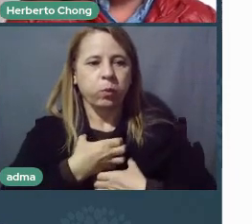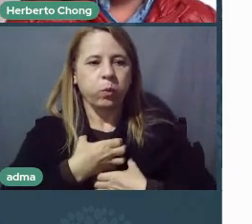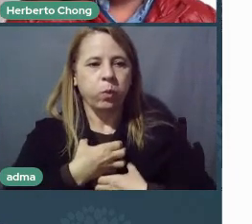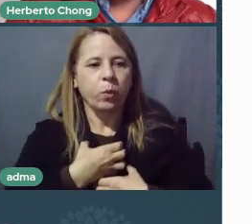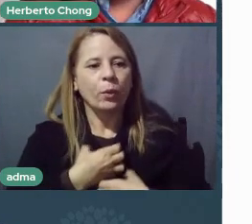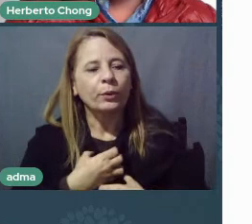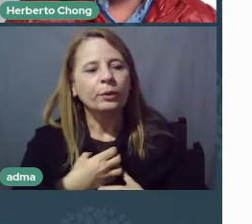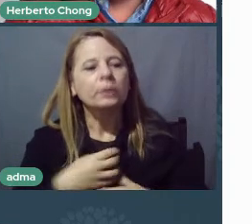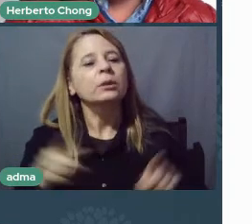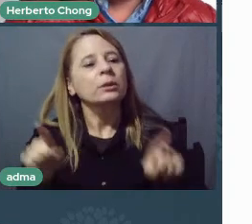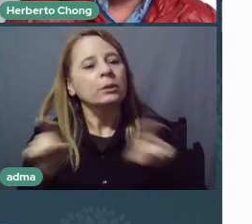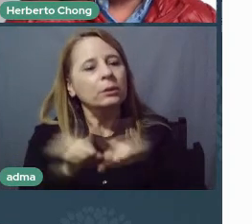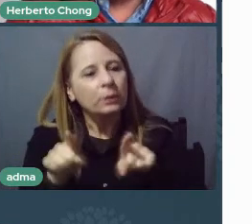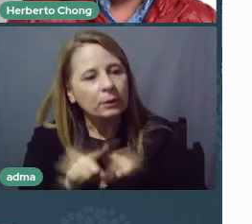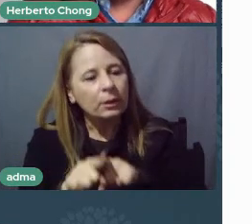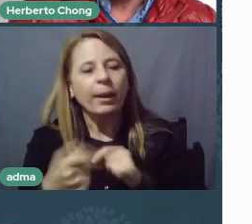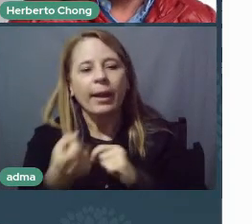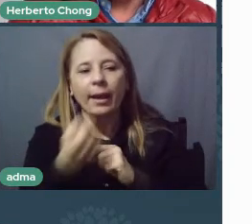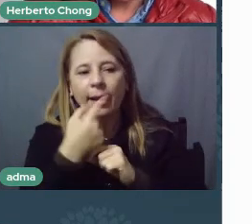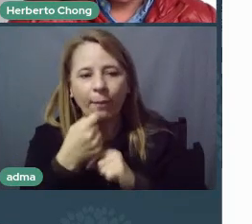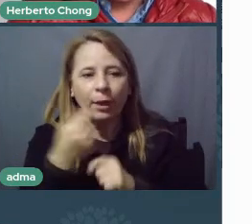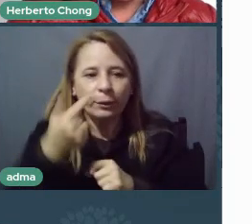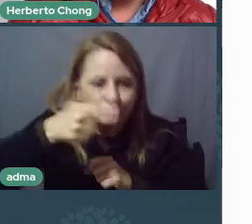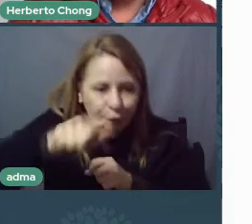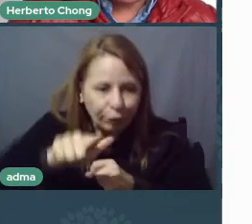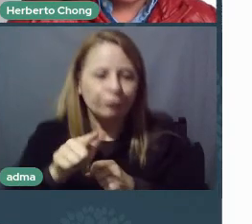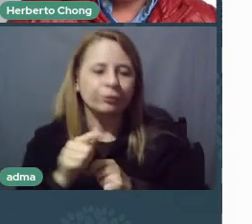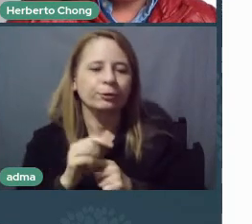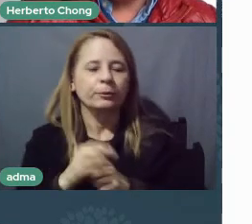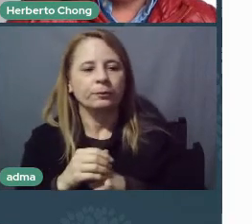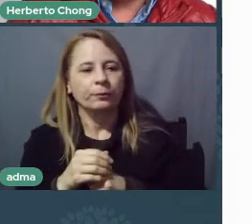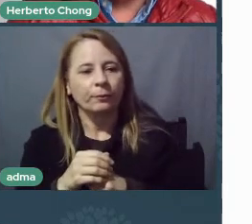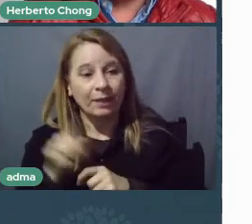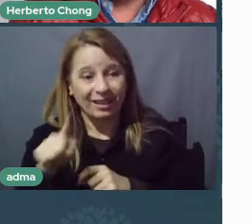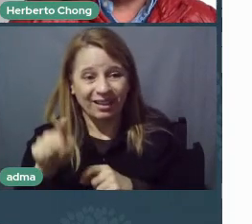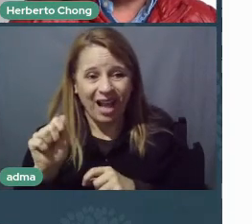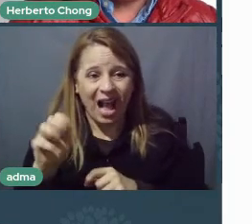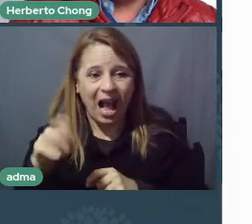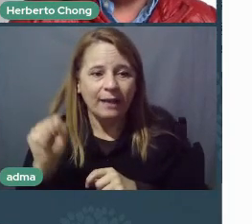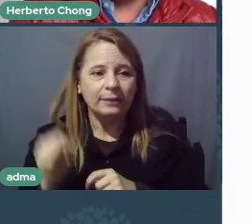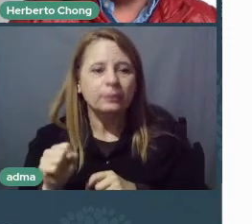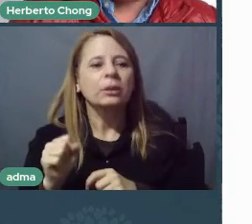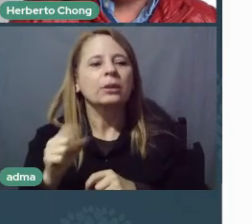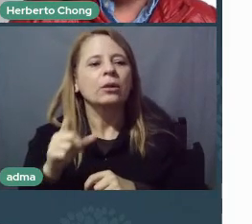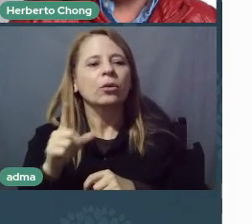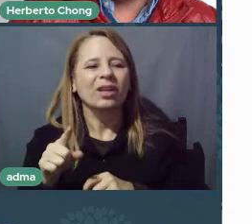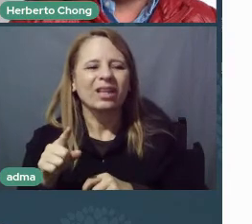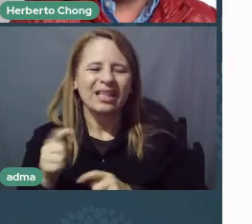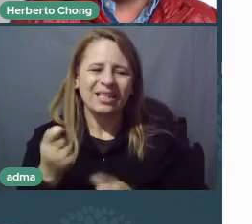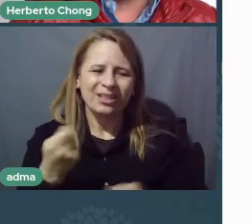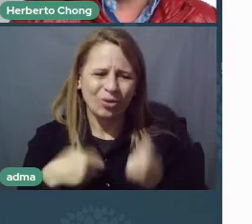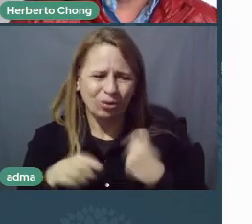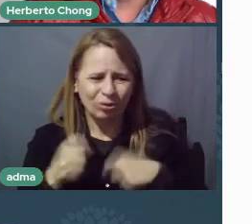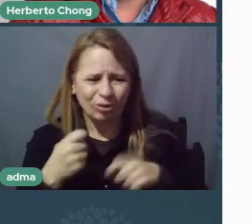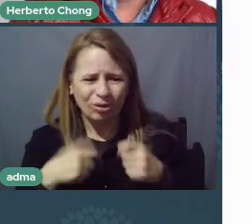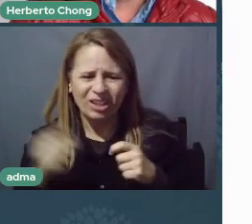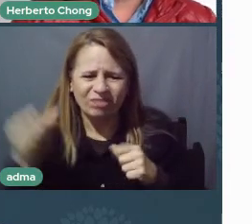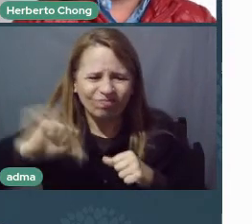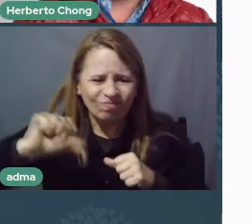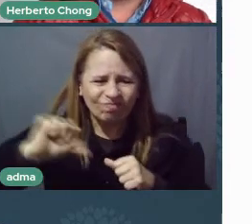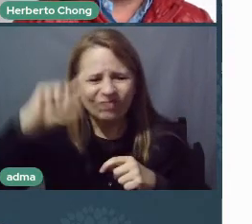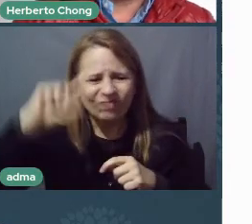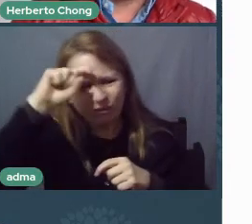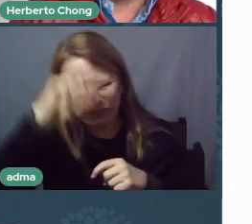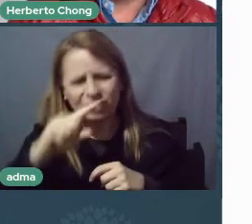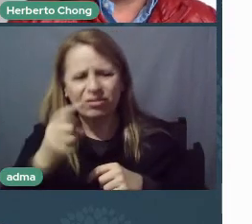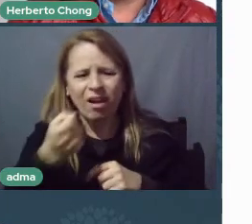mais uma medicação de complemento. E essa asma permanece mal controlada, apesar de todo esse